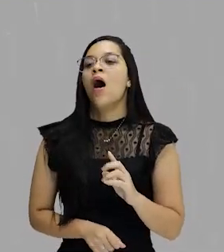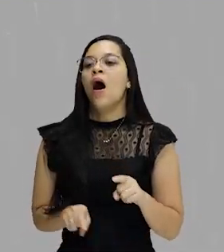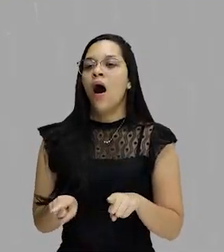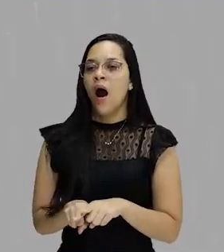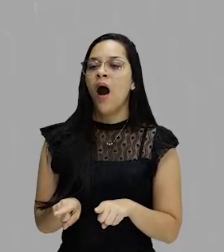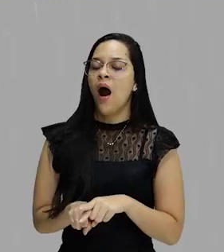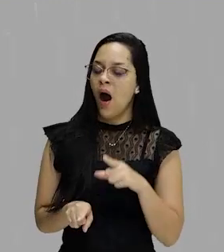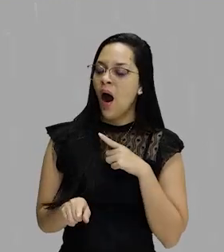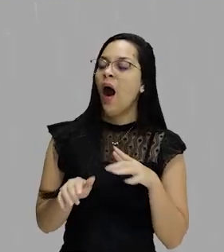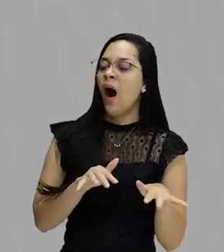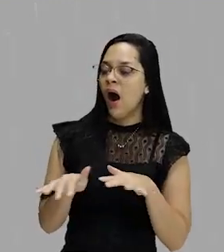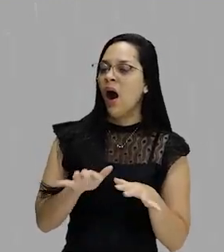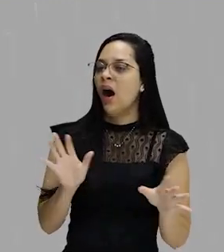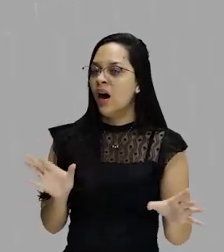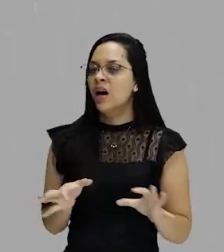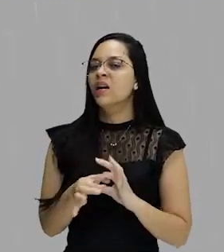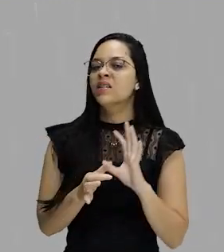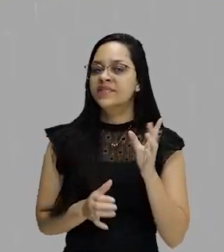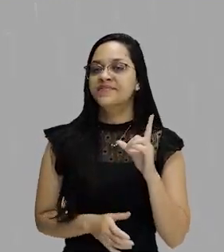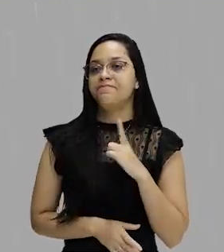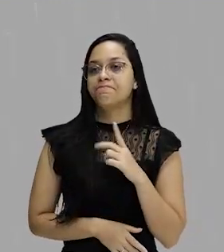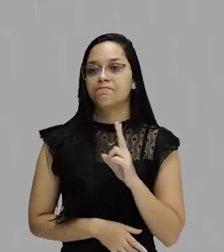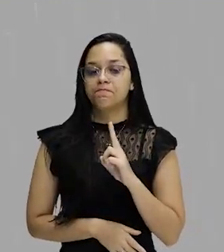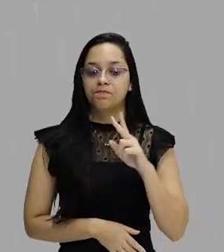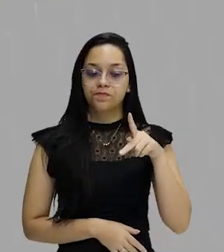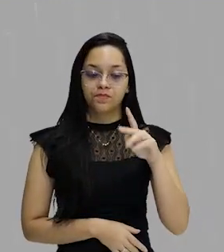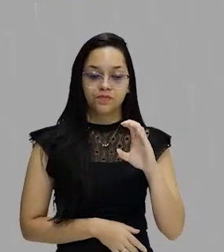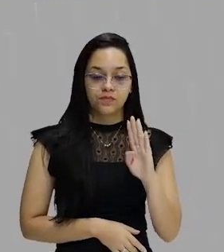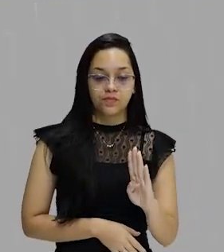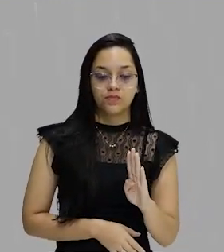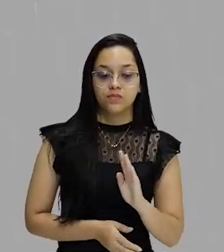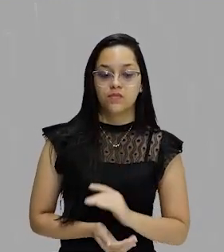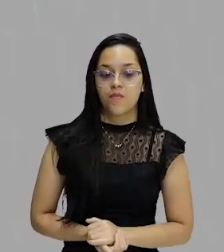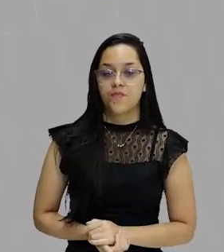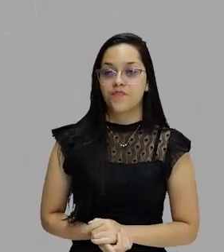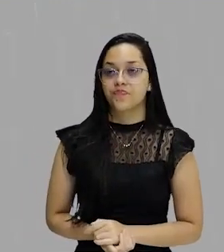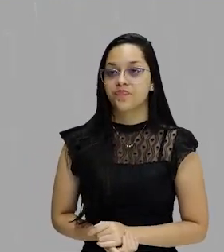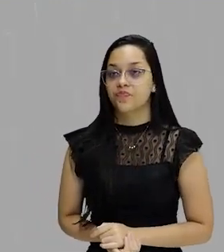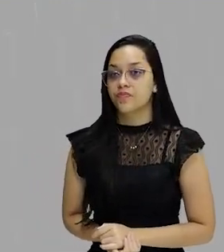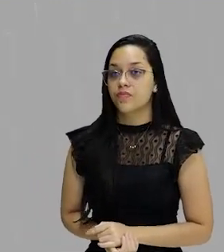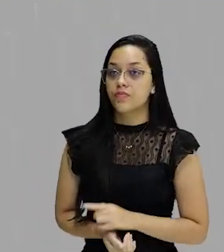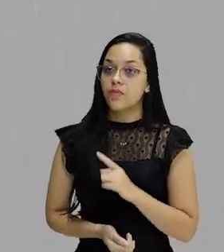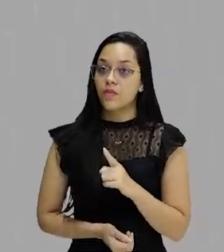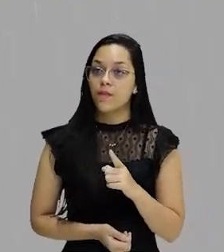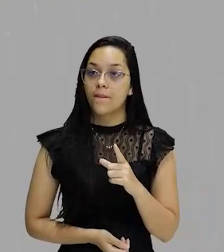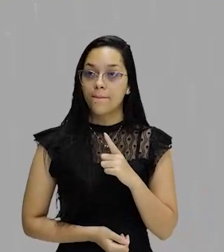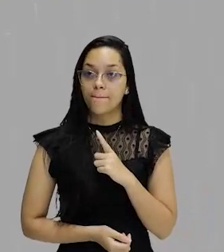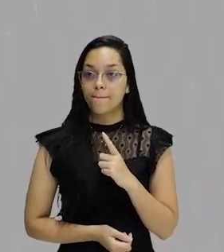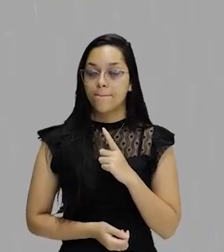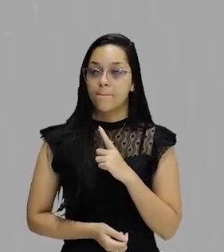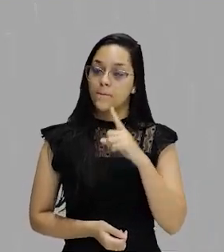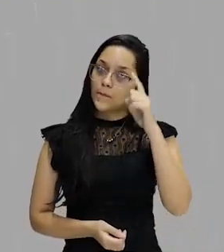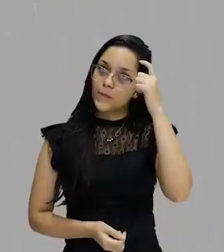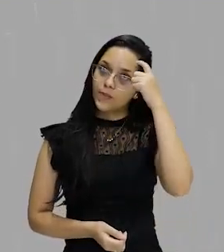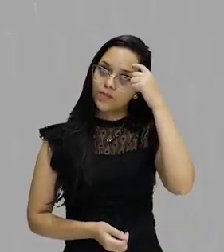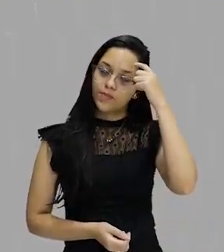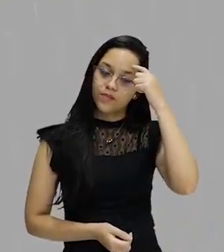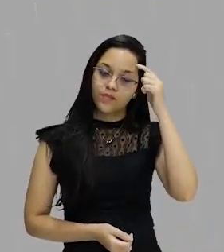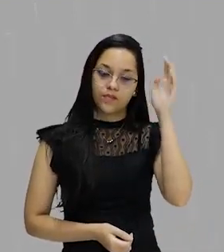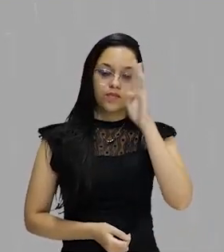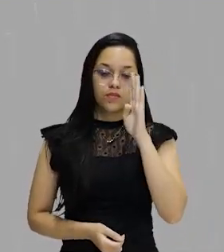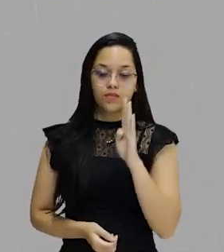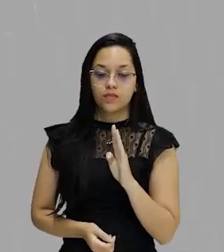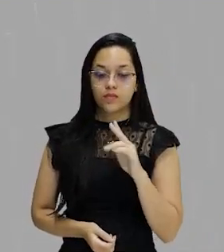Grande parte desse movimento tinha vínculos com o famoso PCB. E aí você tem a ideia do nacional